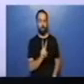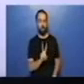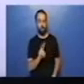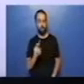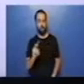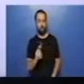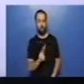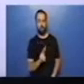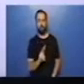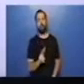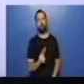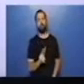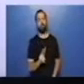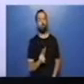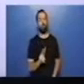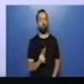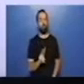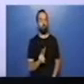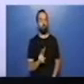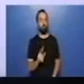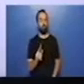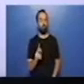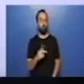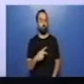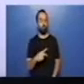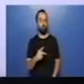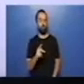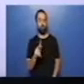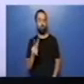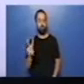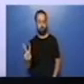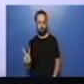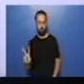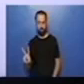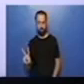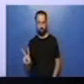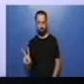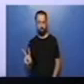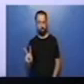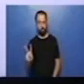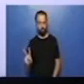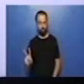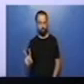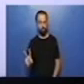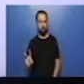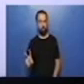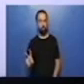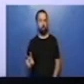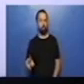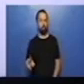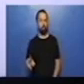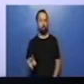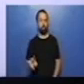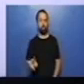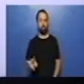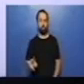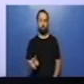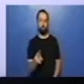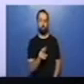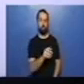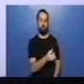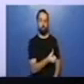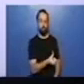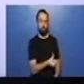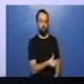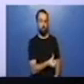12, que é par, então escolhemos o 2. 2 dividido por 2, 12 dividido por 2